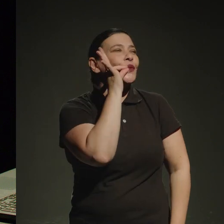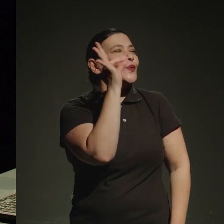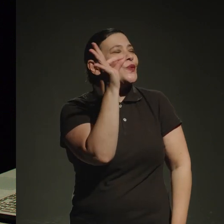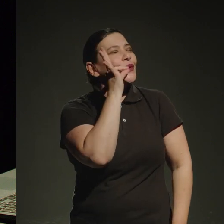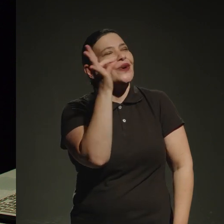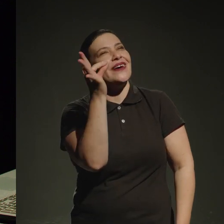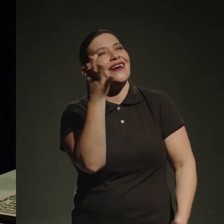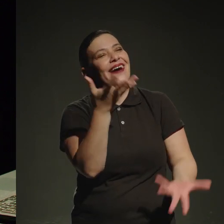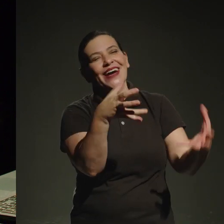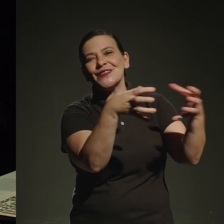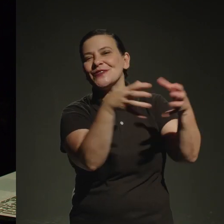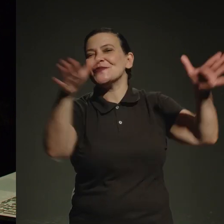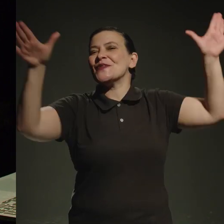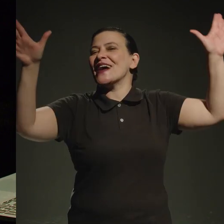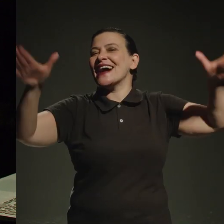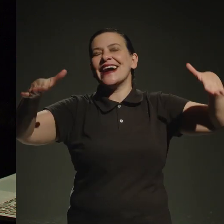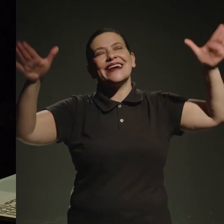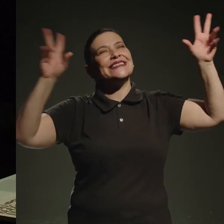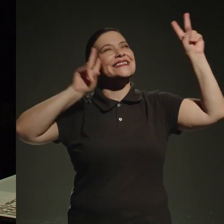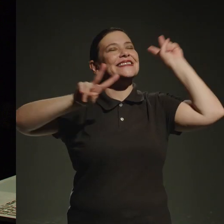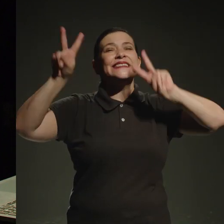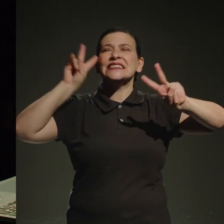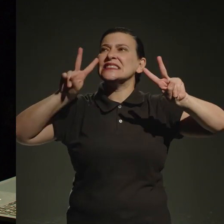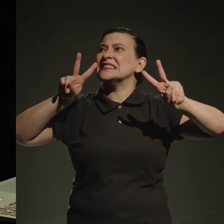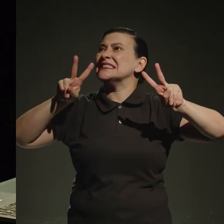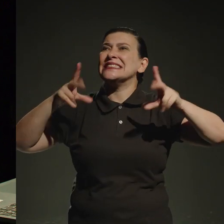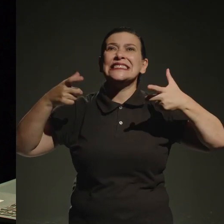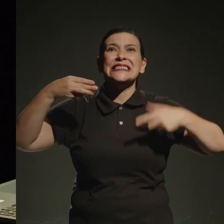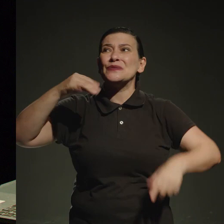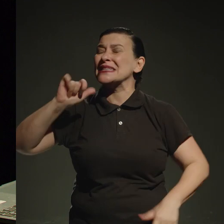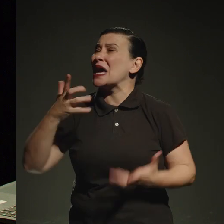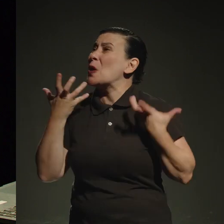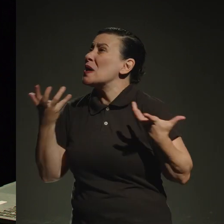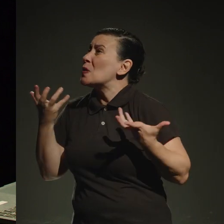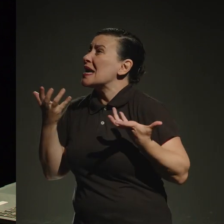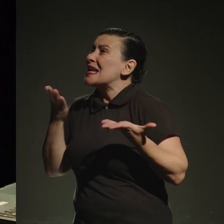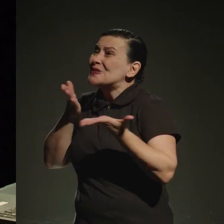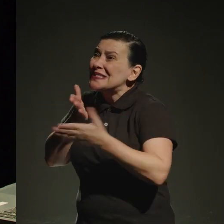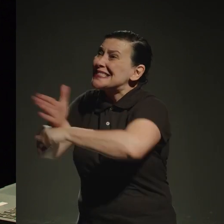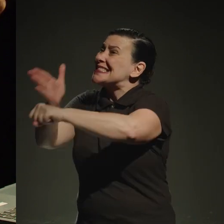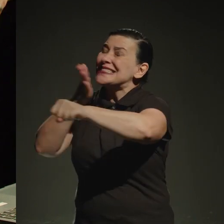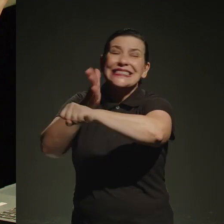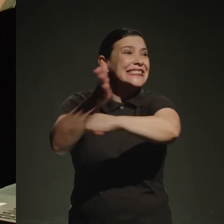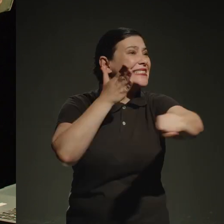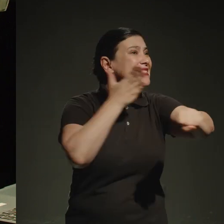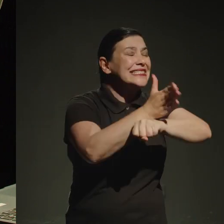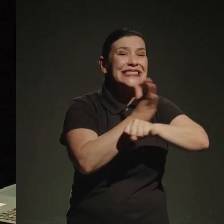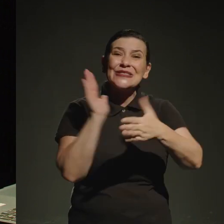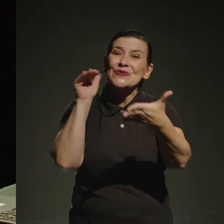fumam maconha para falar bobagens. Quem me dera o humor dos anjos. Miguel. A